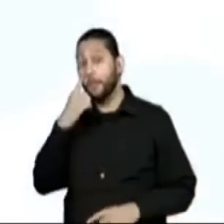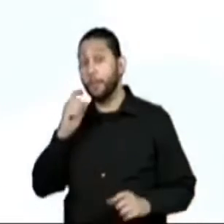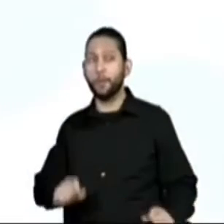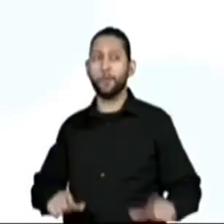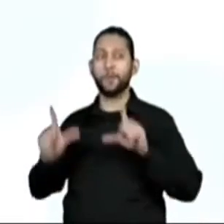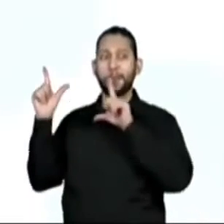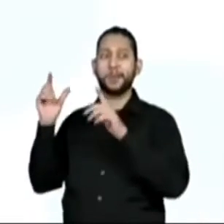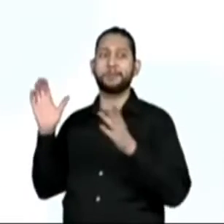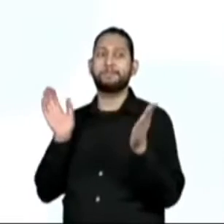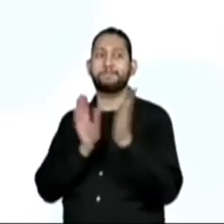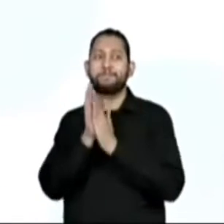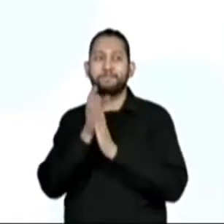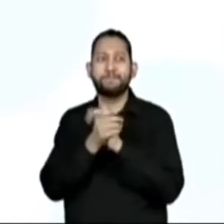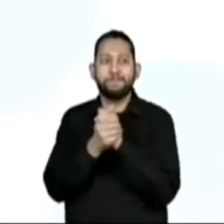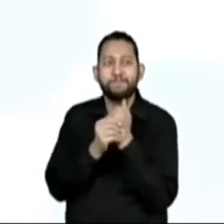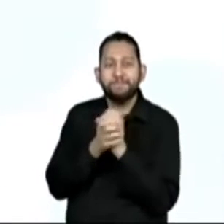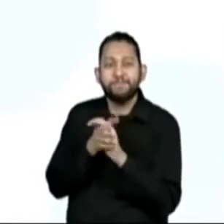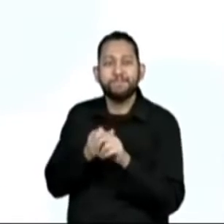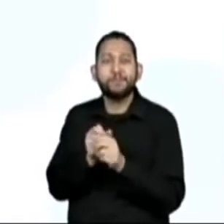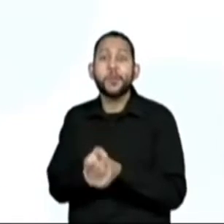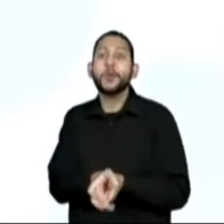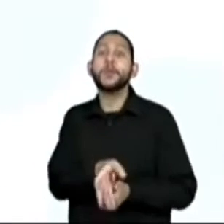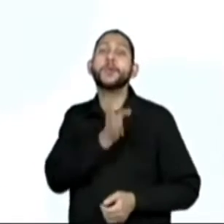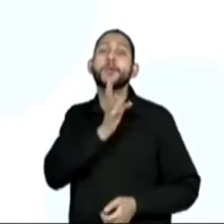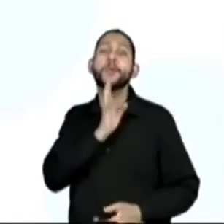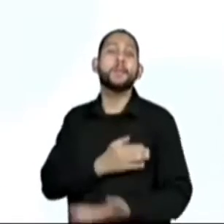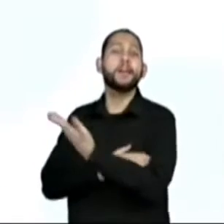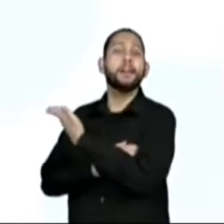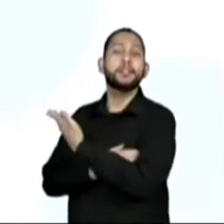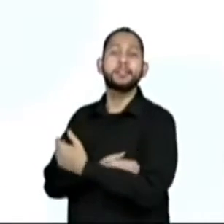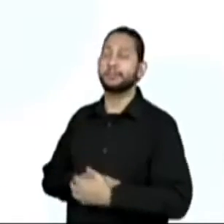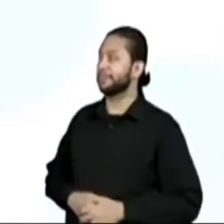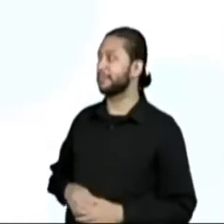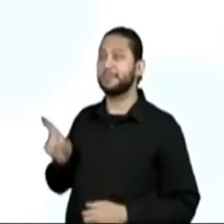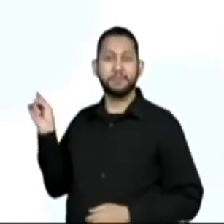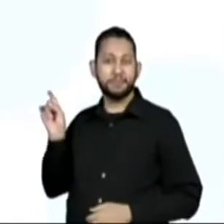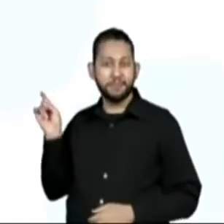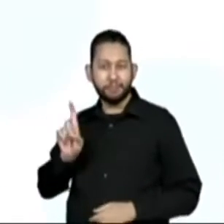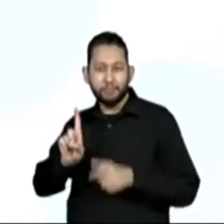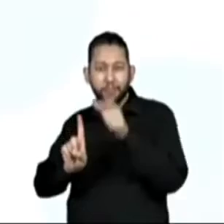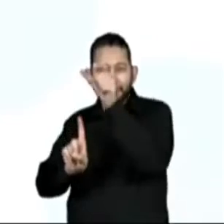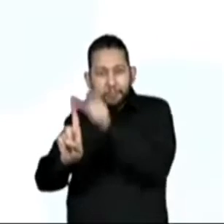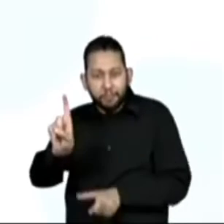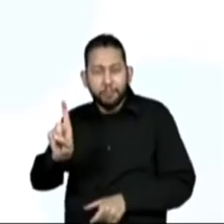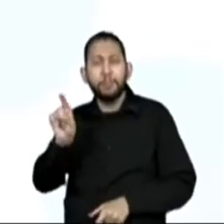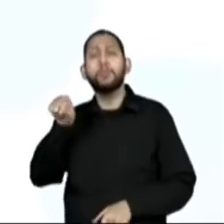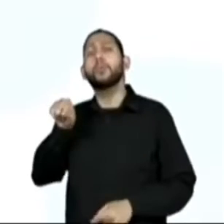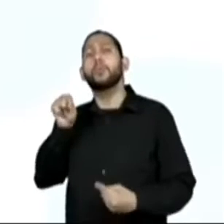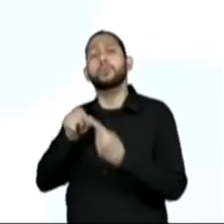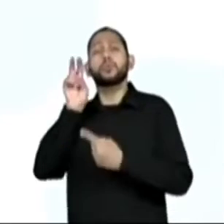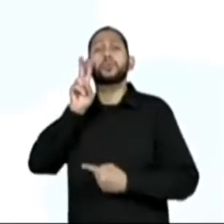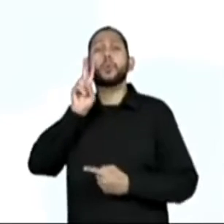do personagem. E aí eu quero que vocês me falem de que história que é esse personagem aí.